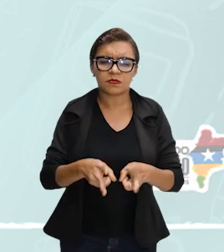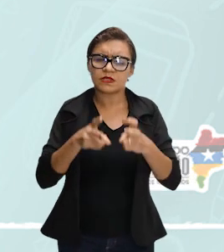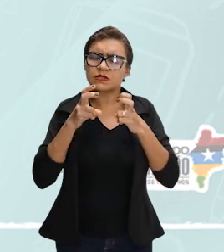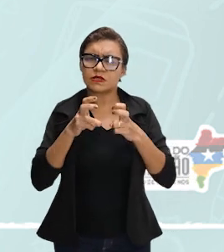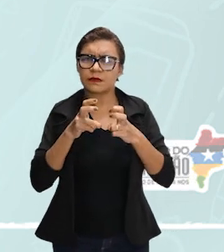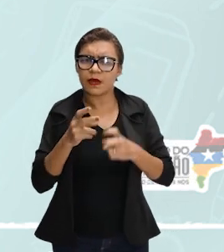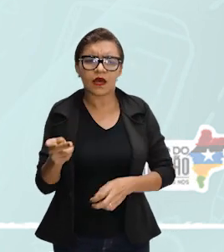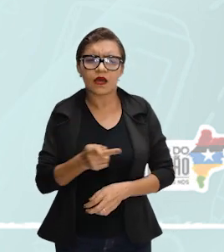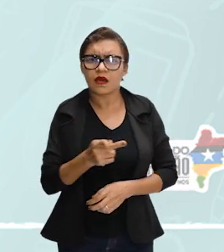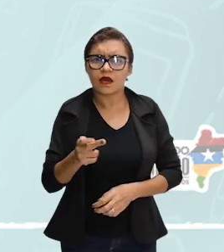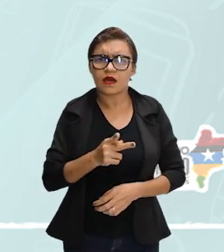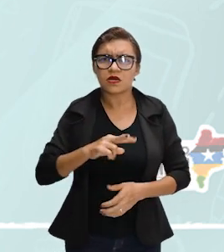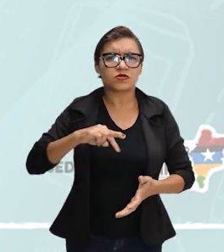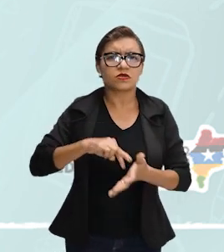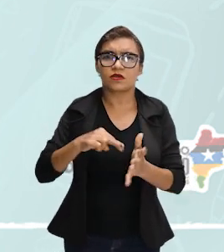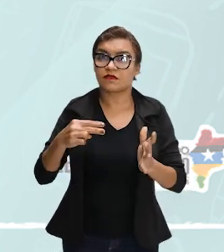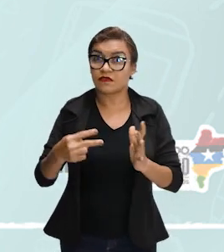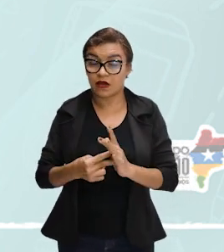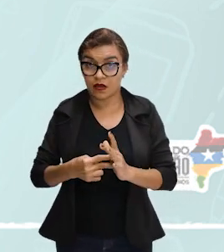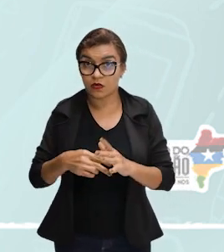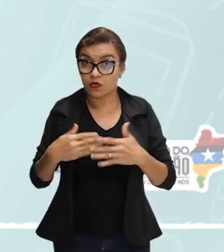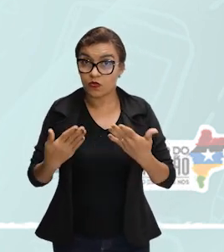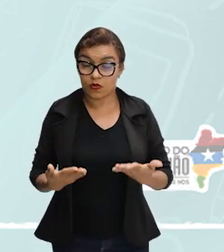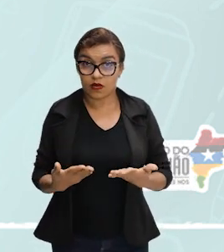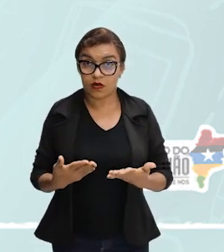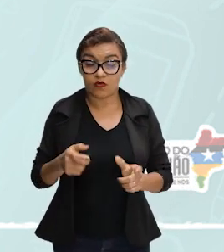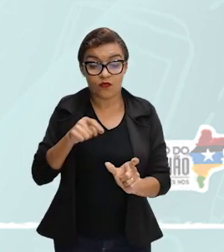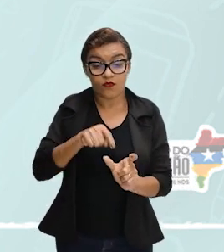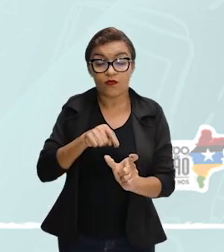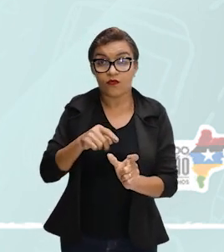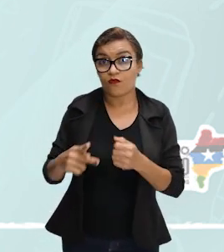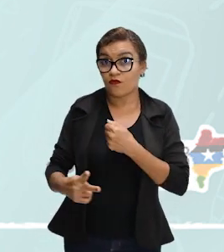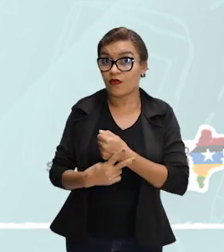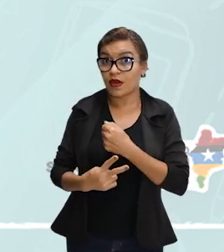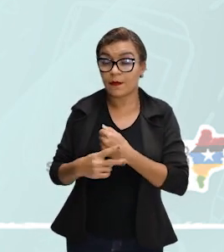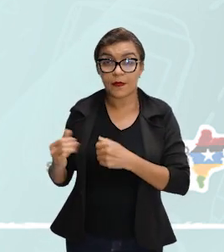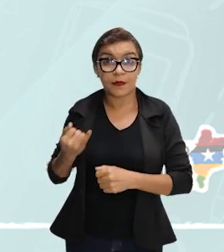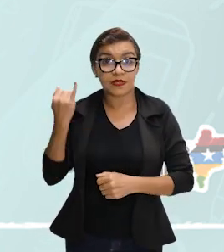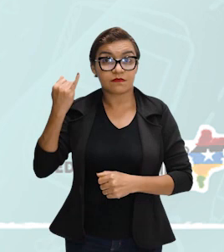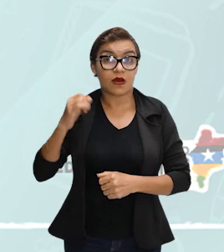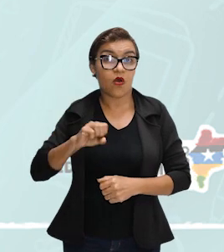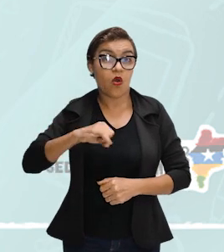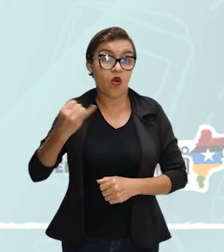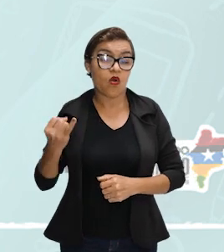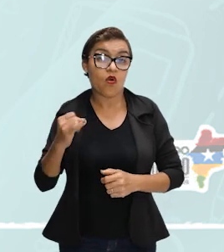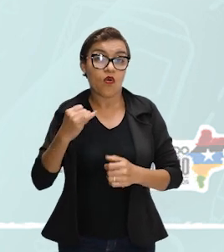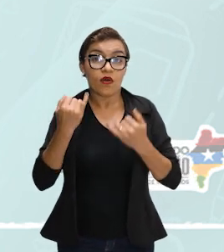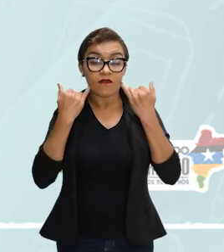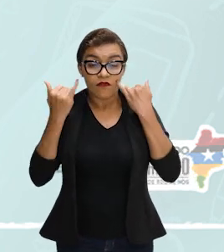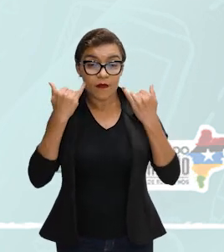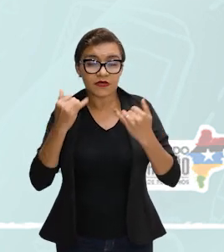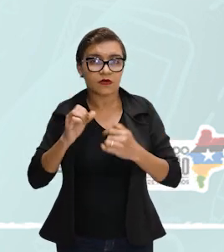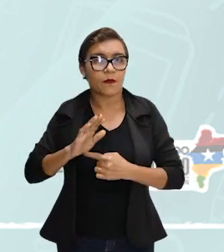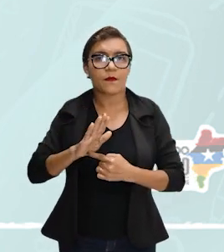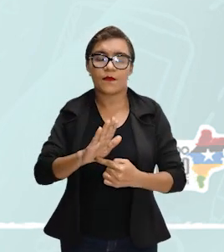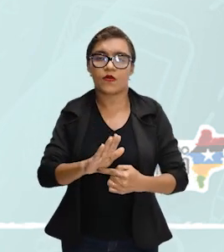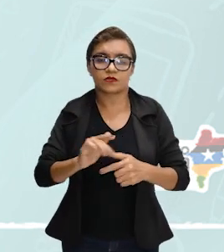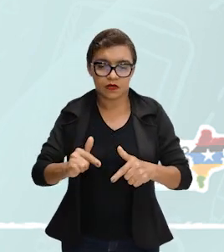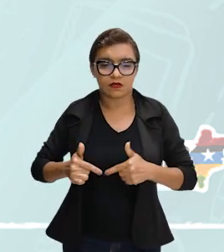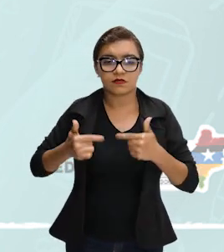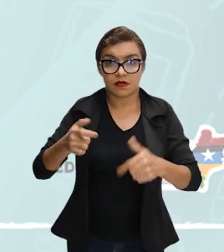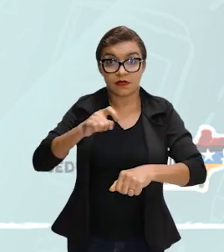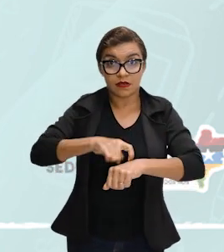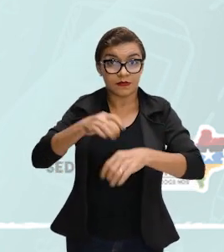eles qual é o significado do verbo principal e aquele que contém a informação do tempo em que a ação